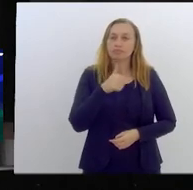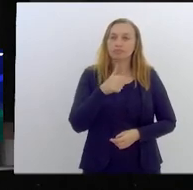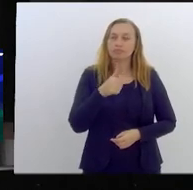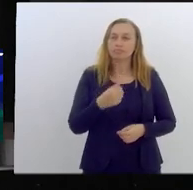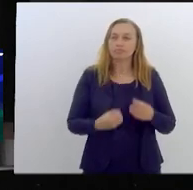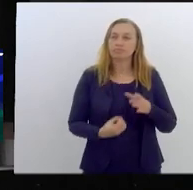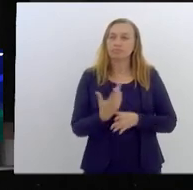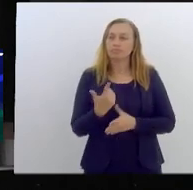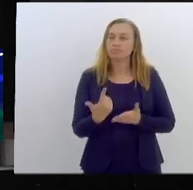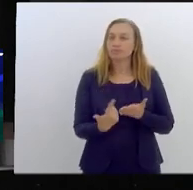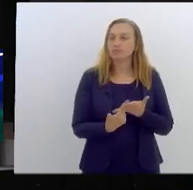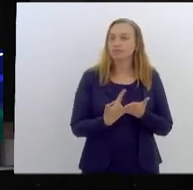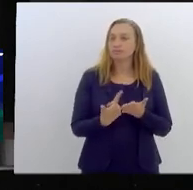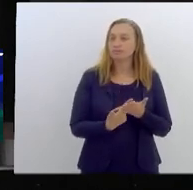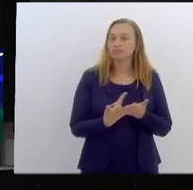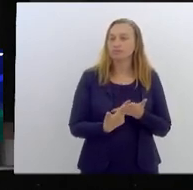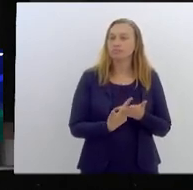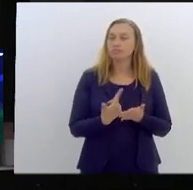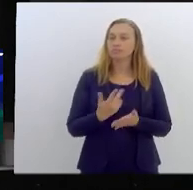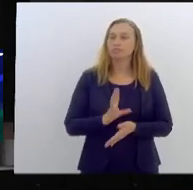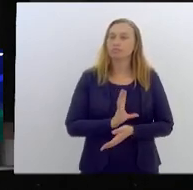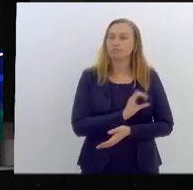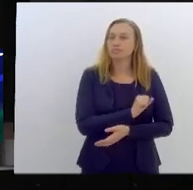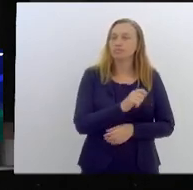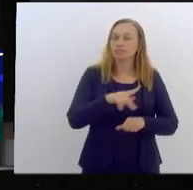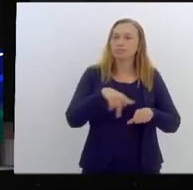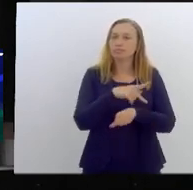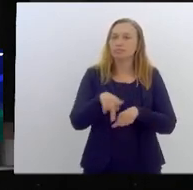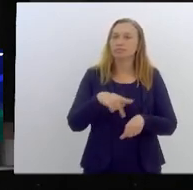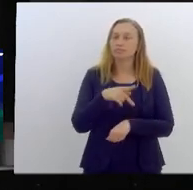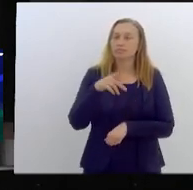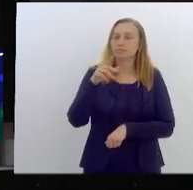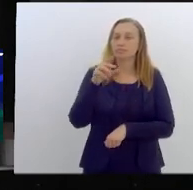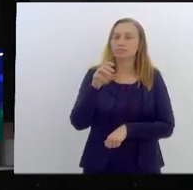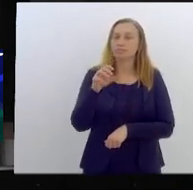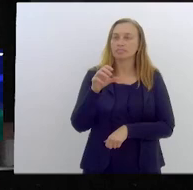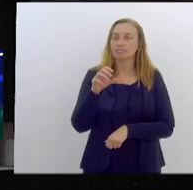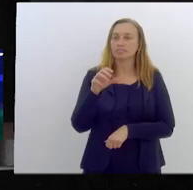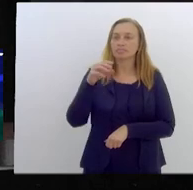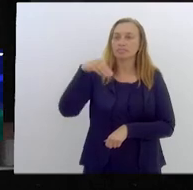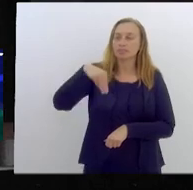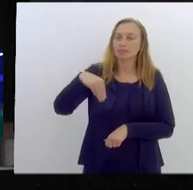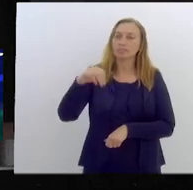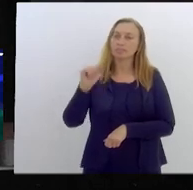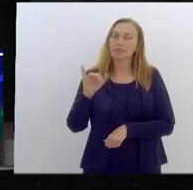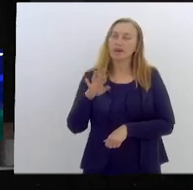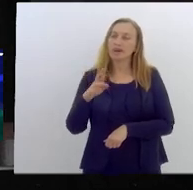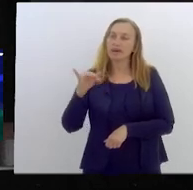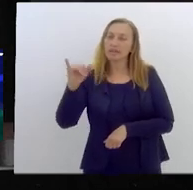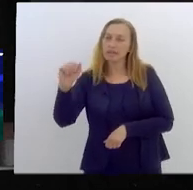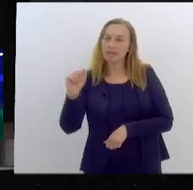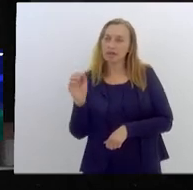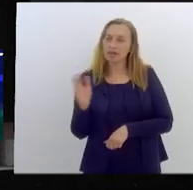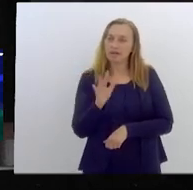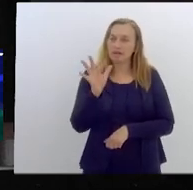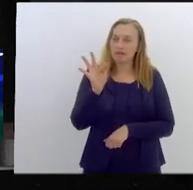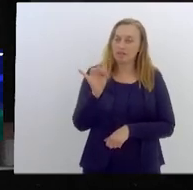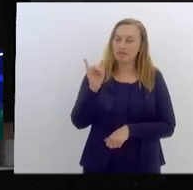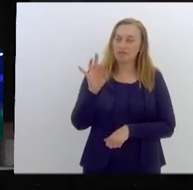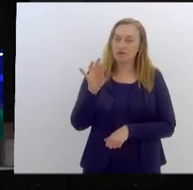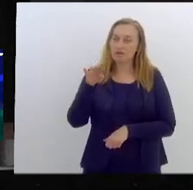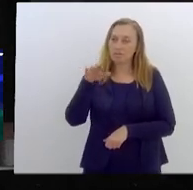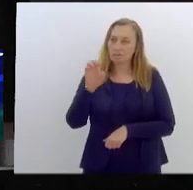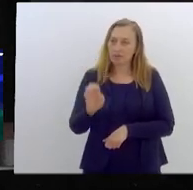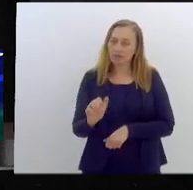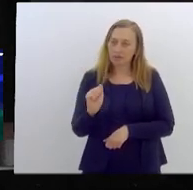um romance no país, que foi a senhora Maria Firmina dos Reis. Não só mulher, Tia Ju,